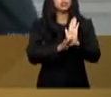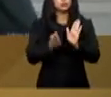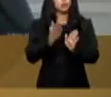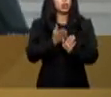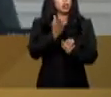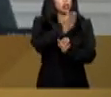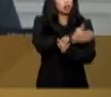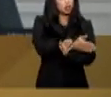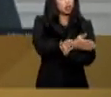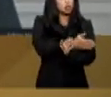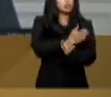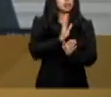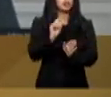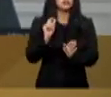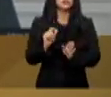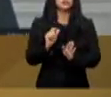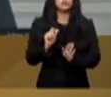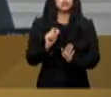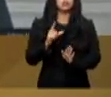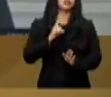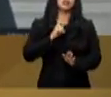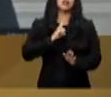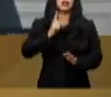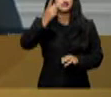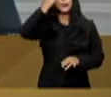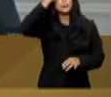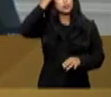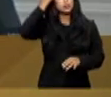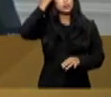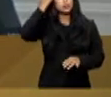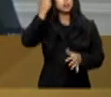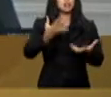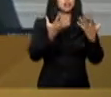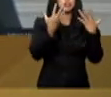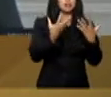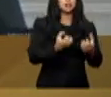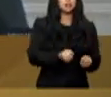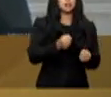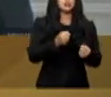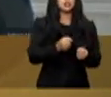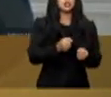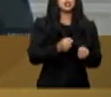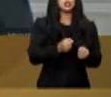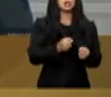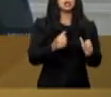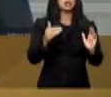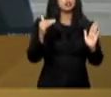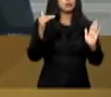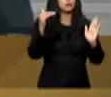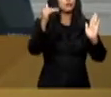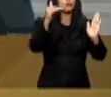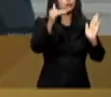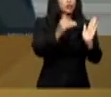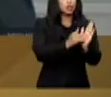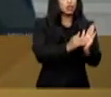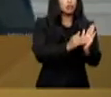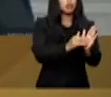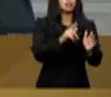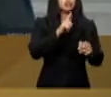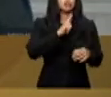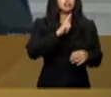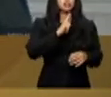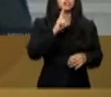nas hipóteses em que o consumidor destinatário final fosse contribuinte do ICMS, já